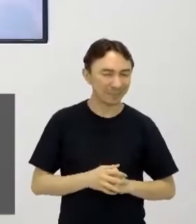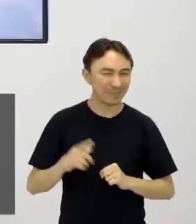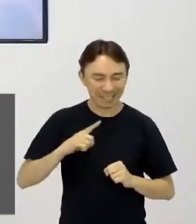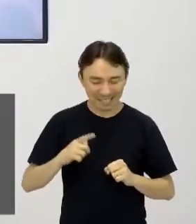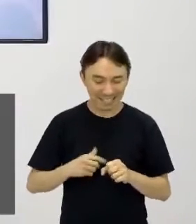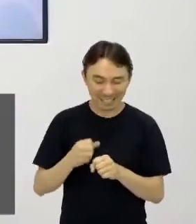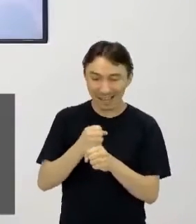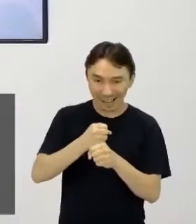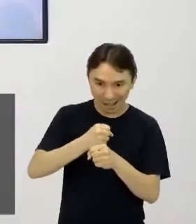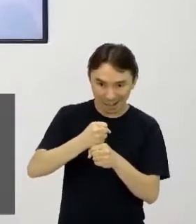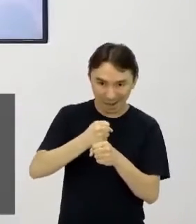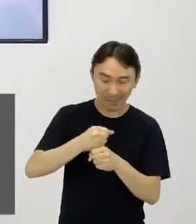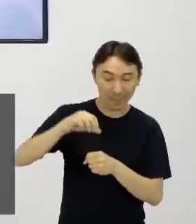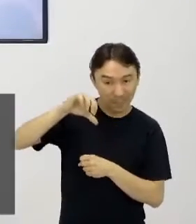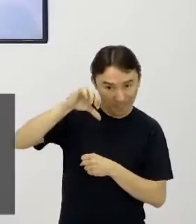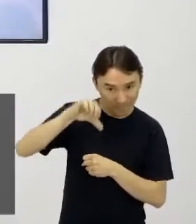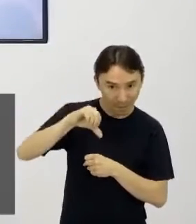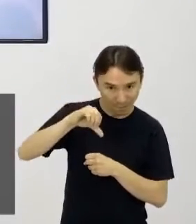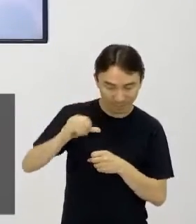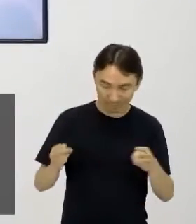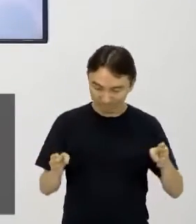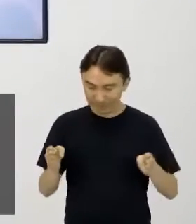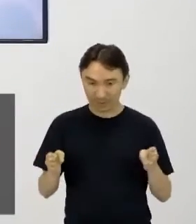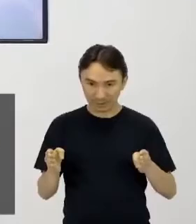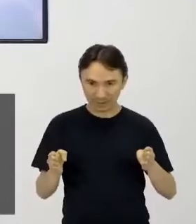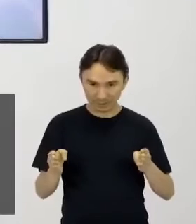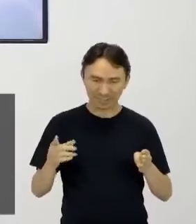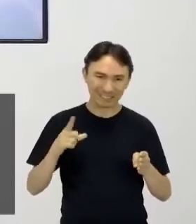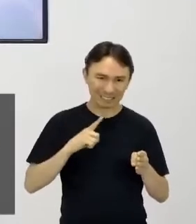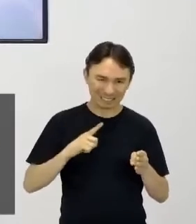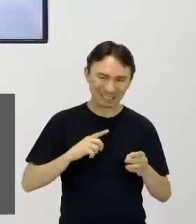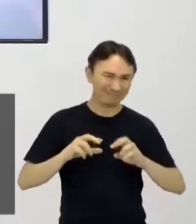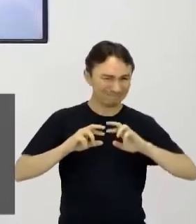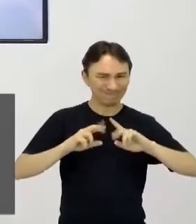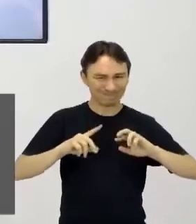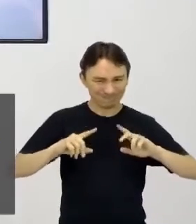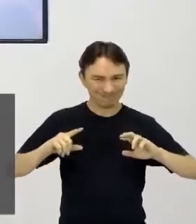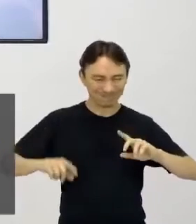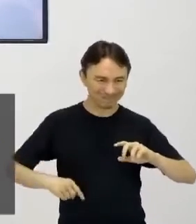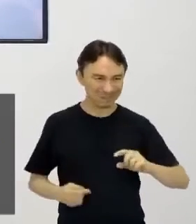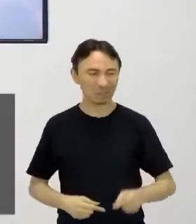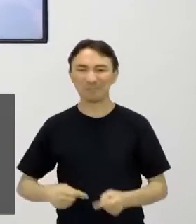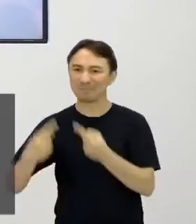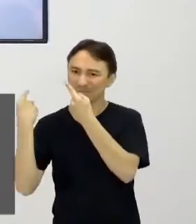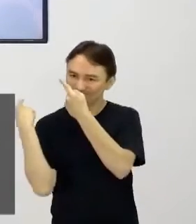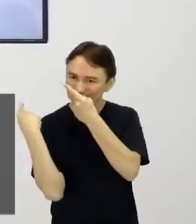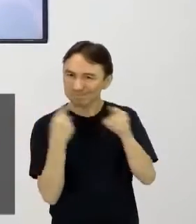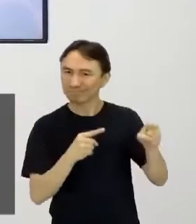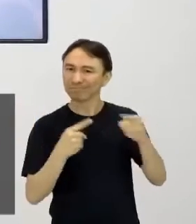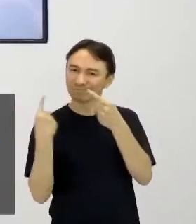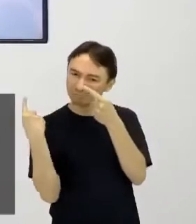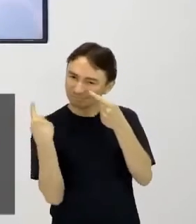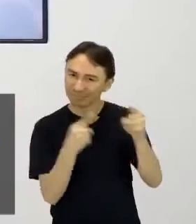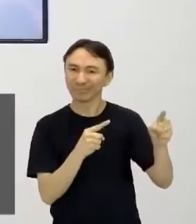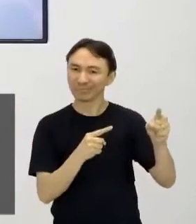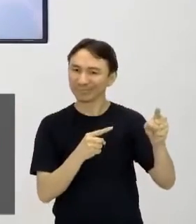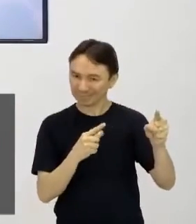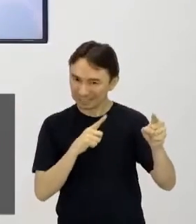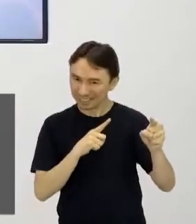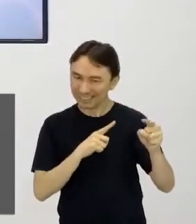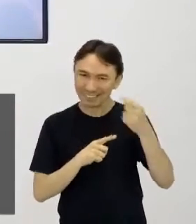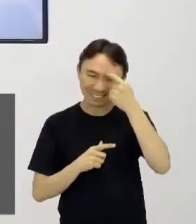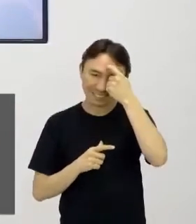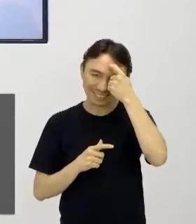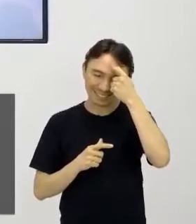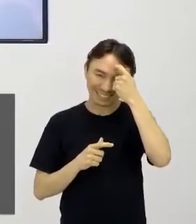período regencial, nós temos uma série de contestações ao poder. Porque vocês lembram das últimas aulas? O Brasil já não estava muito bem, porque assim,